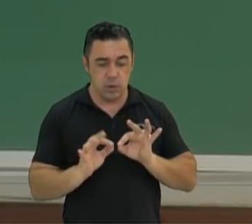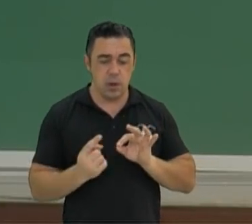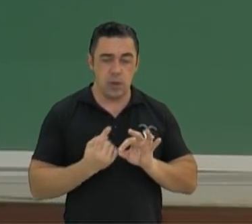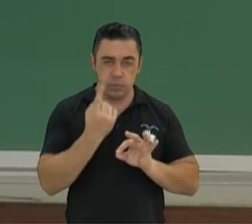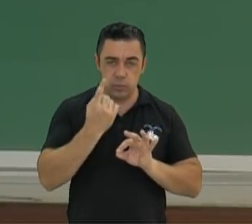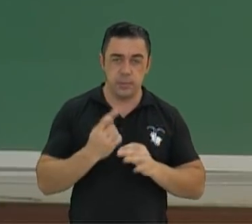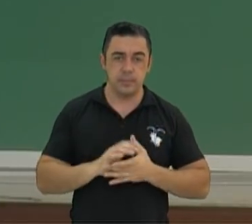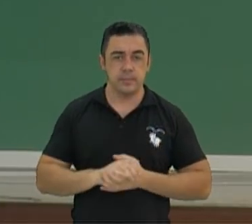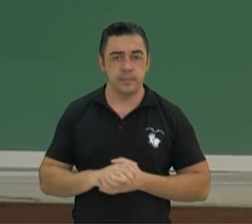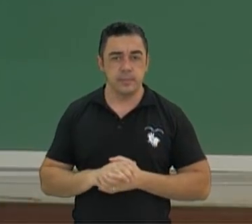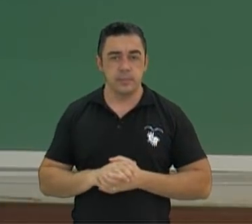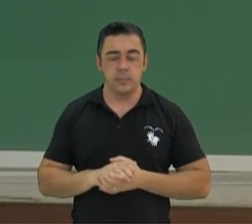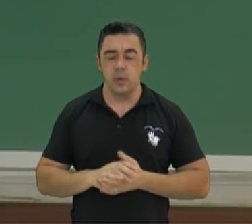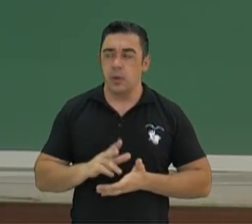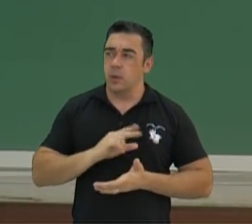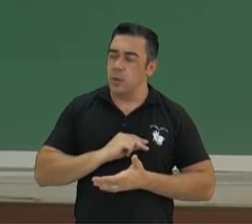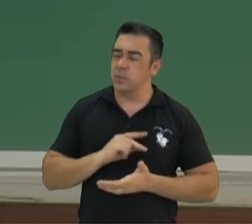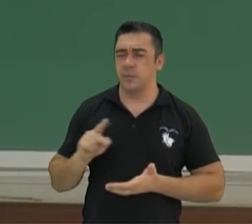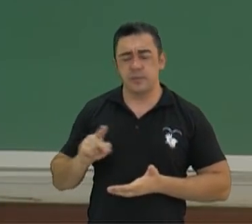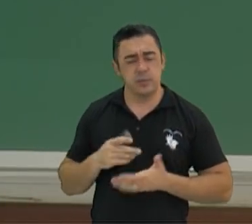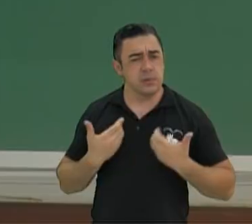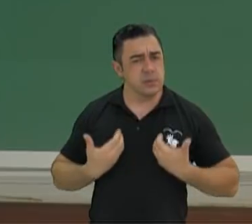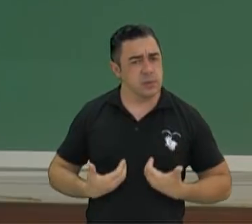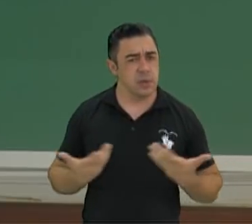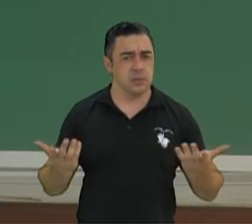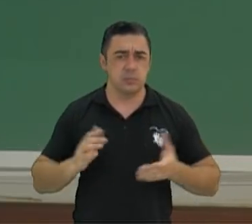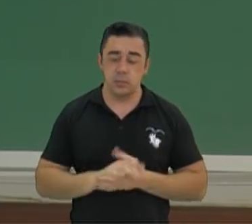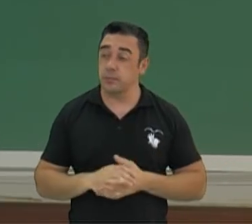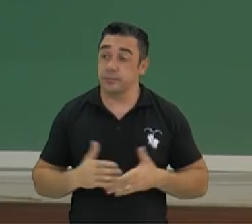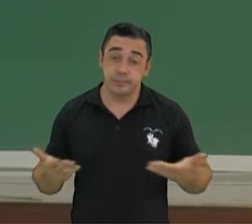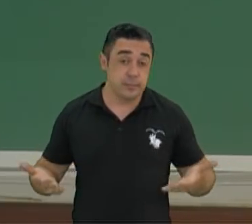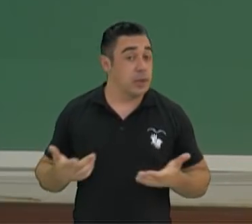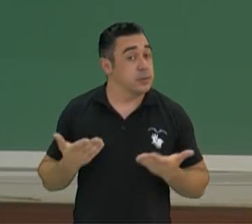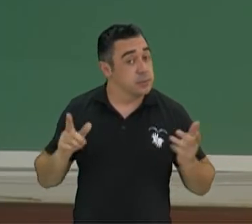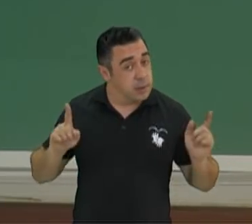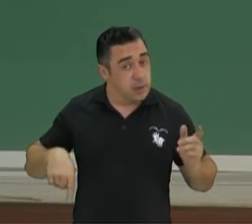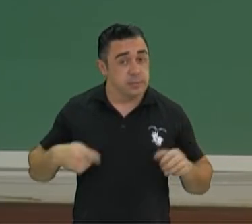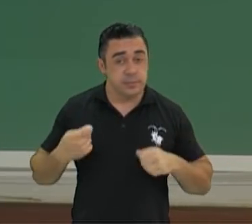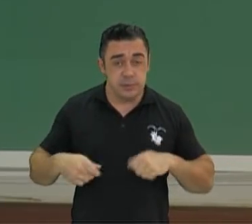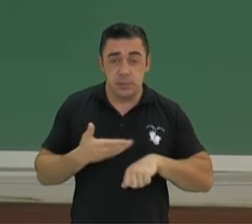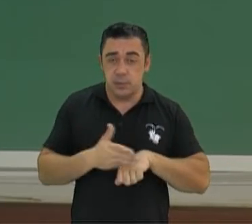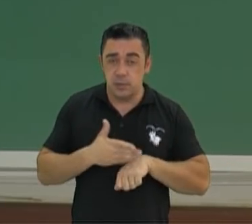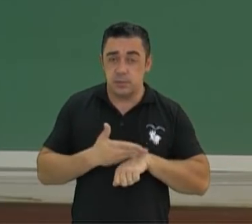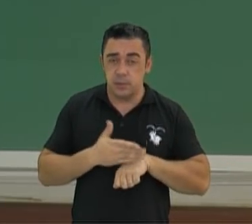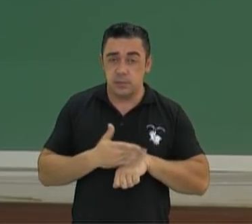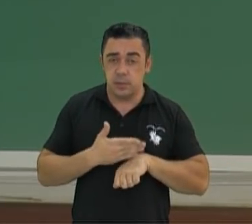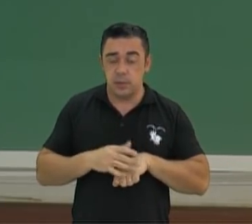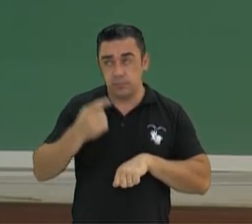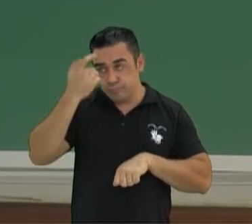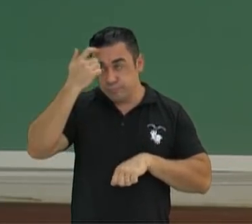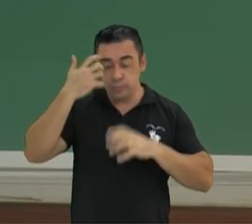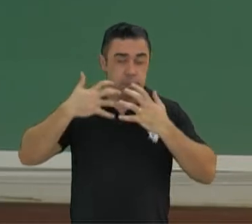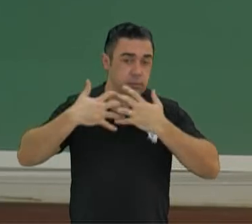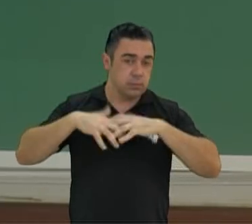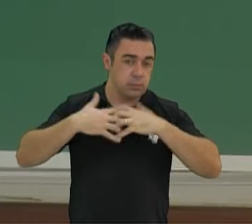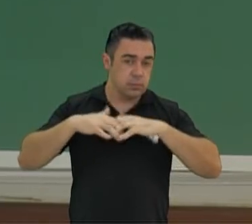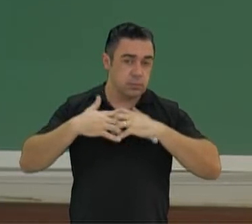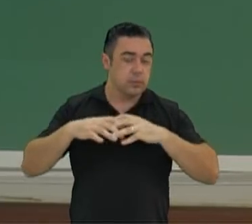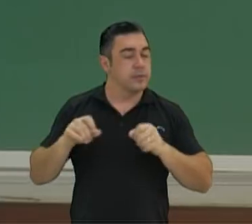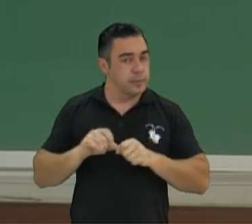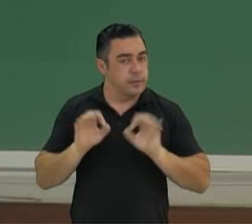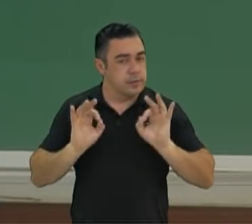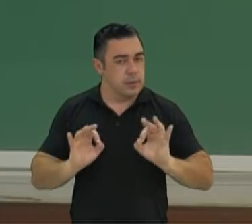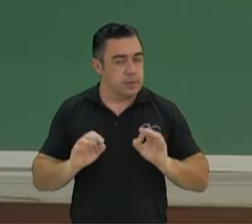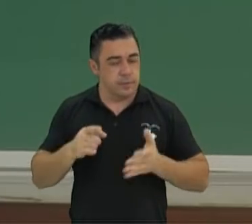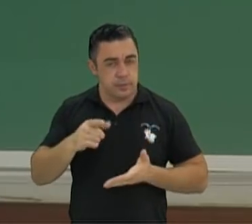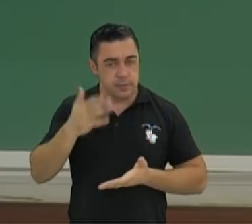vezes altura. Prof, tô cansada de fazer isso. Mas é fazendo as continhas, treinando, colocando o cérebro para funcionar, que você